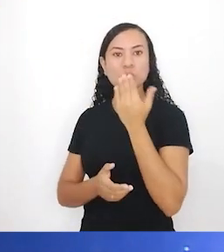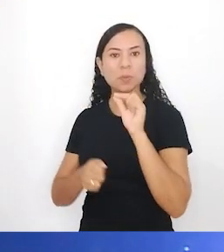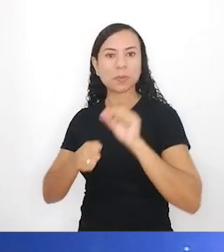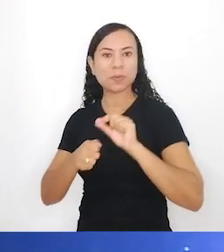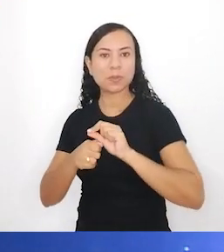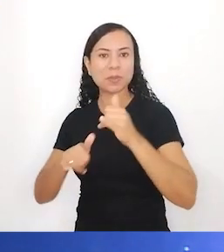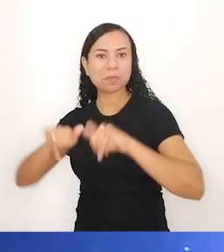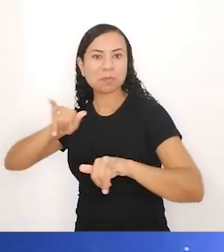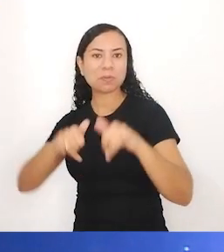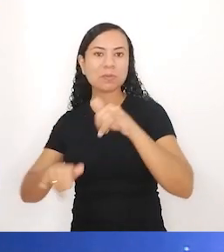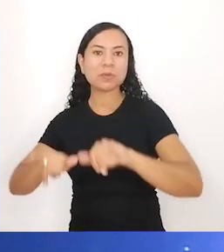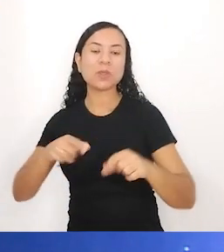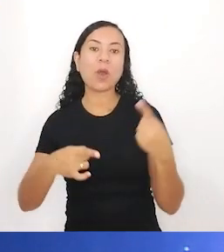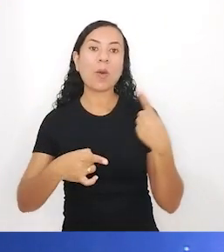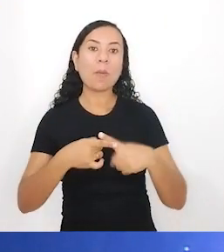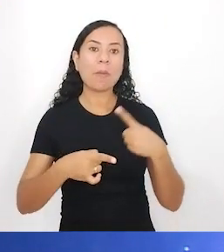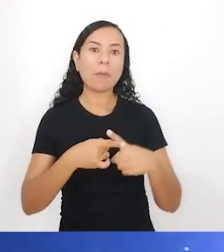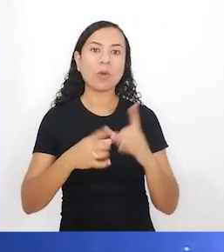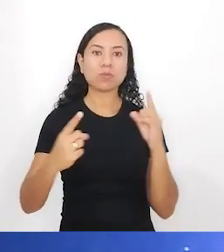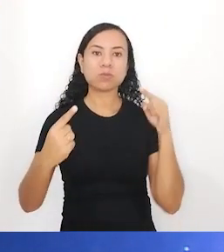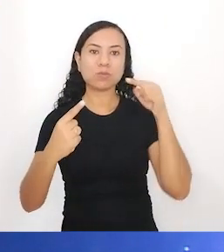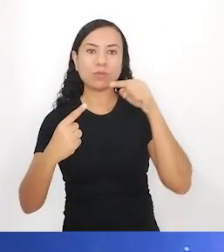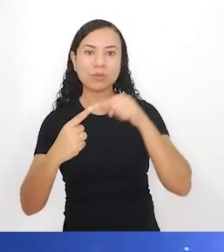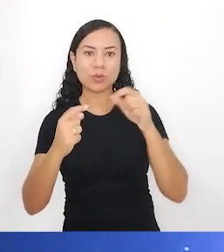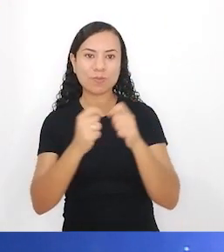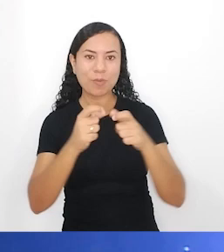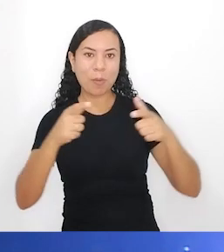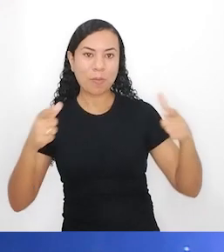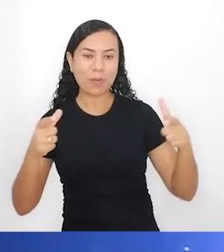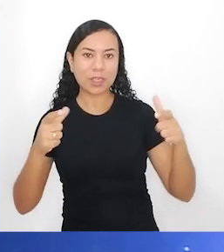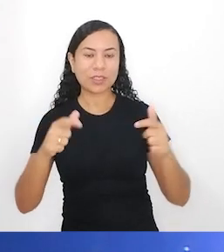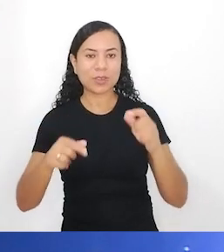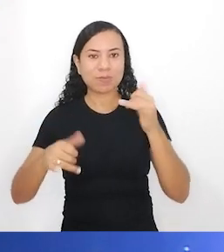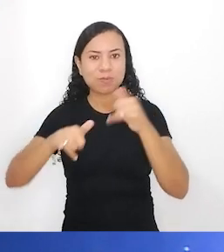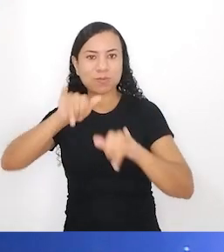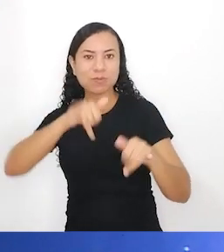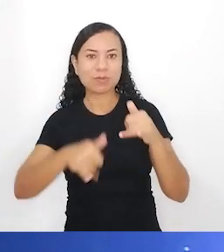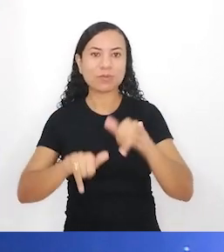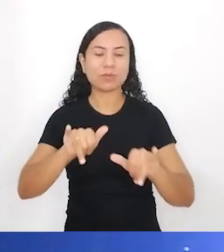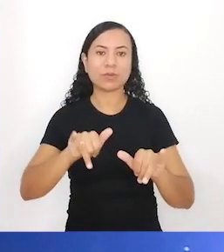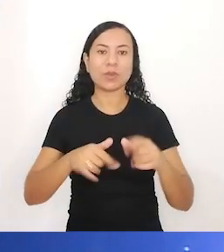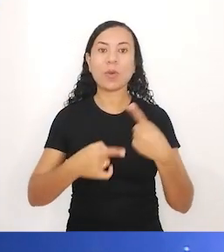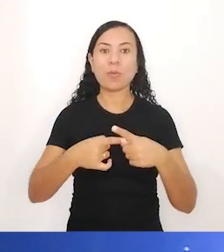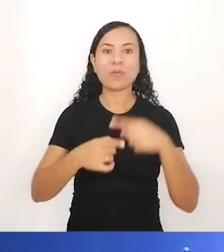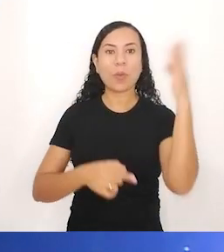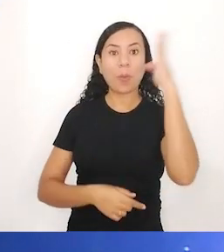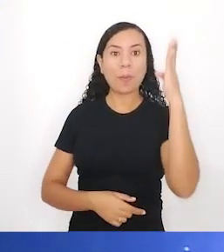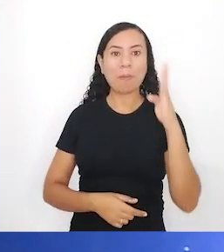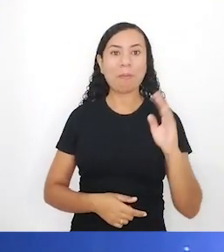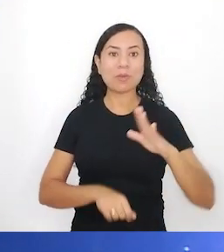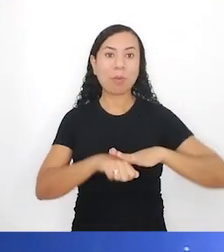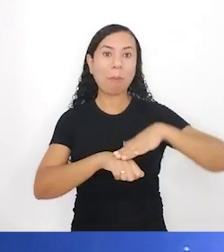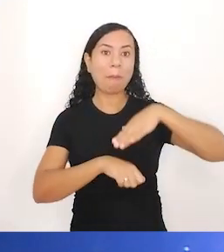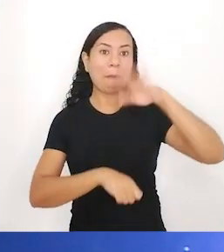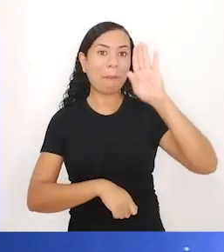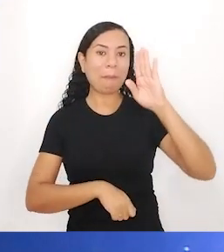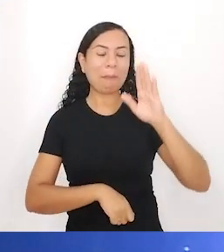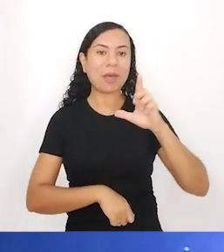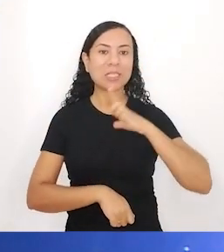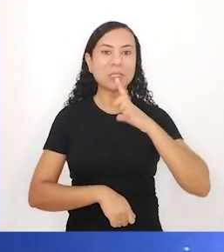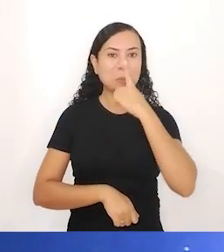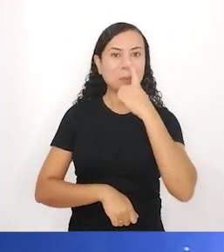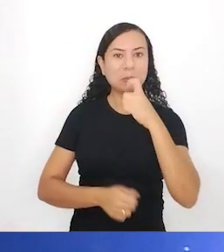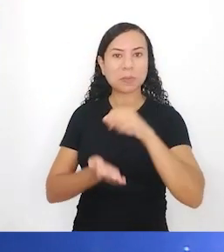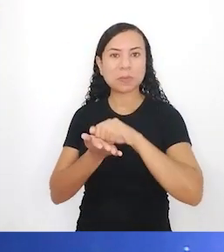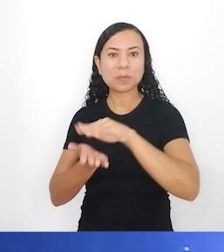porque sempre se tem o objetivo de aumentar a produtividade e reduzir perdas. O Brasil é um dos países que mais descarta